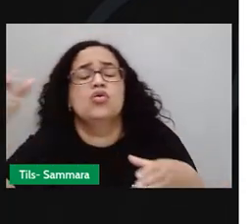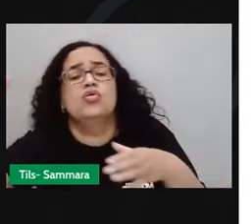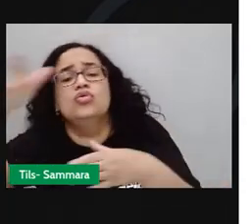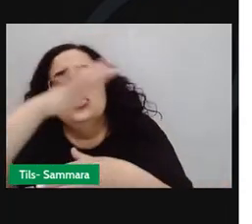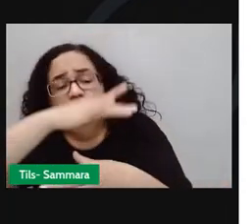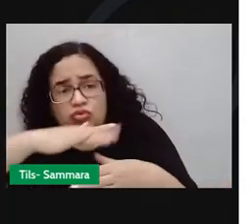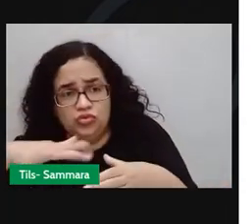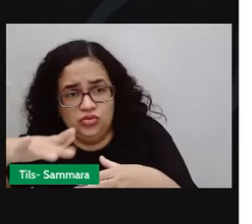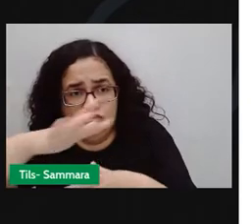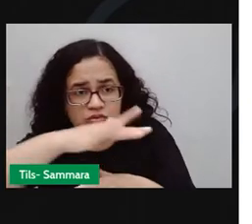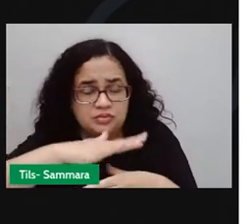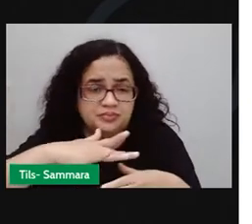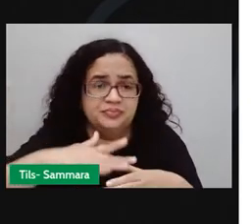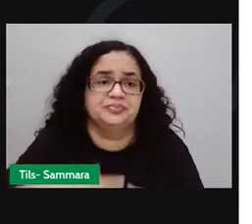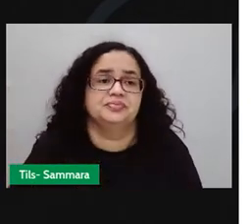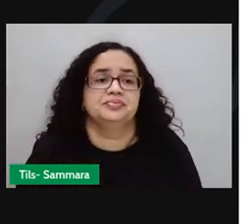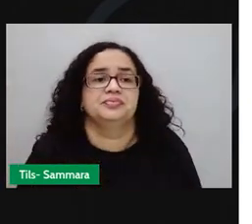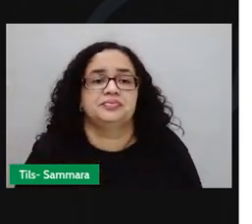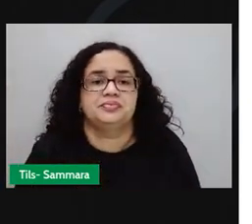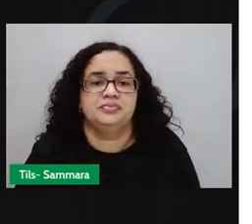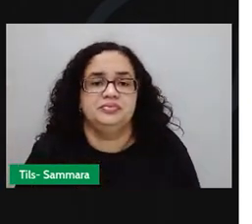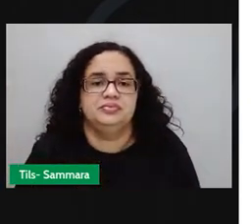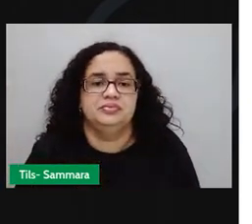limão vai flutuar?